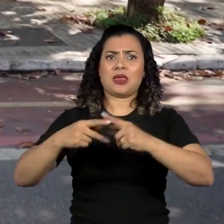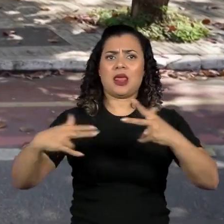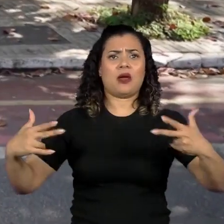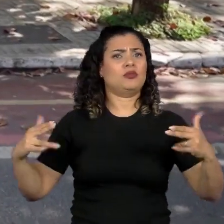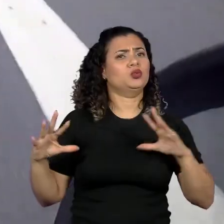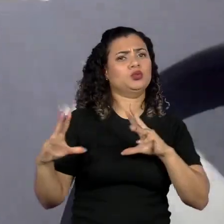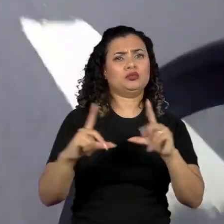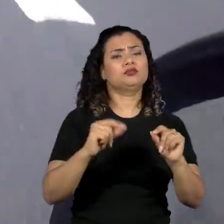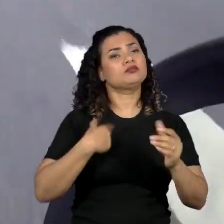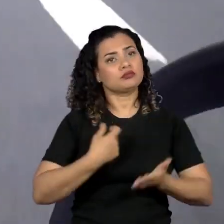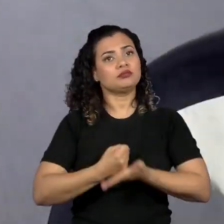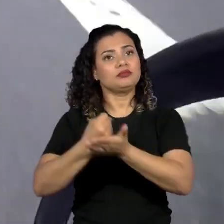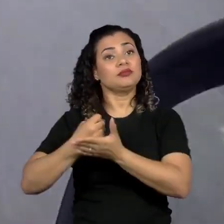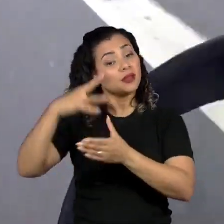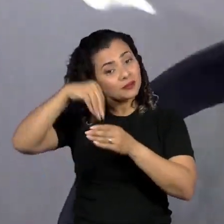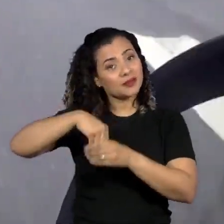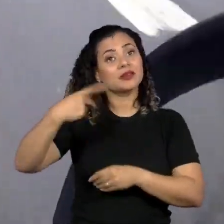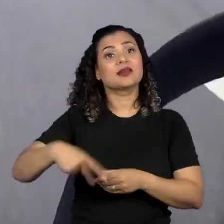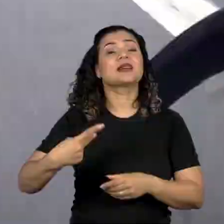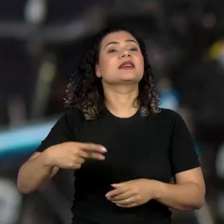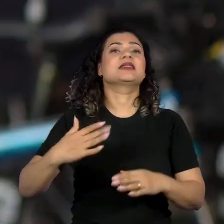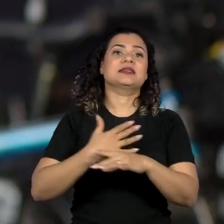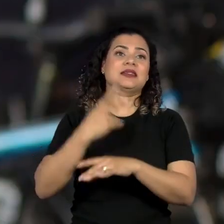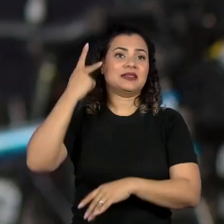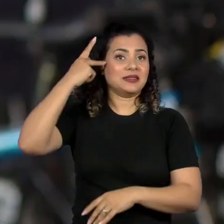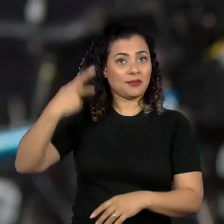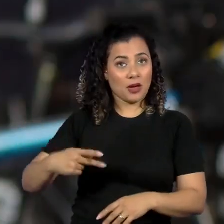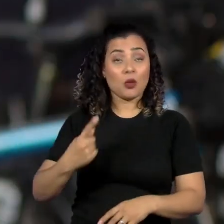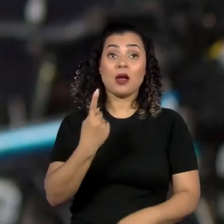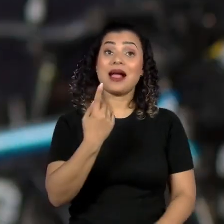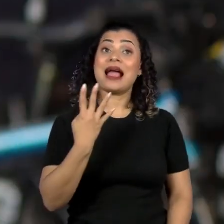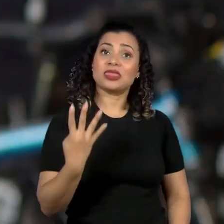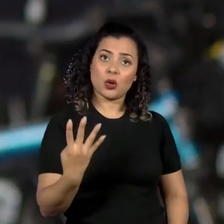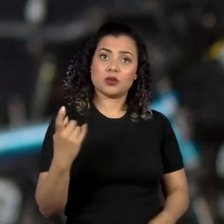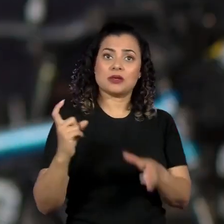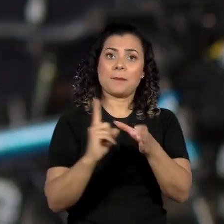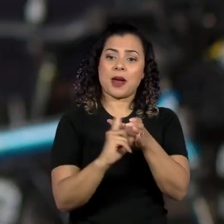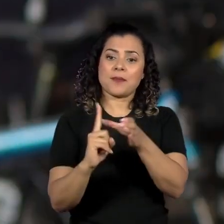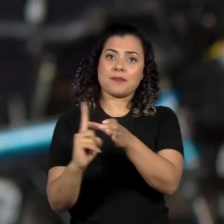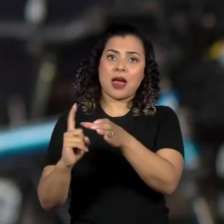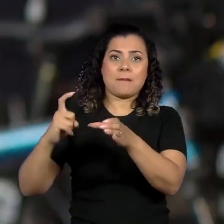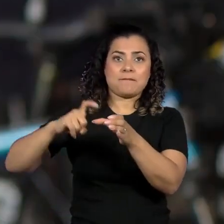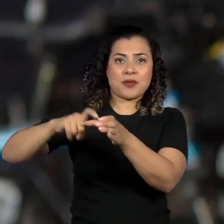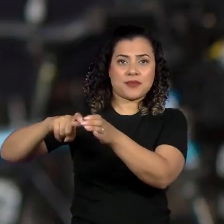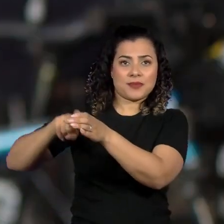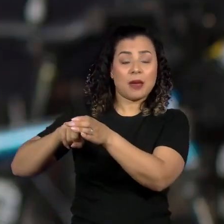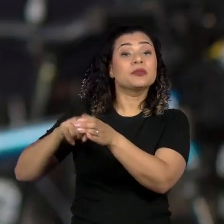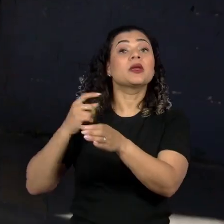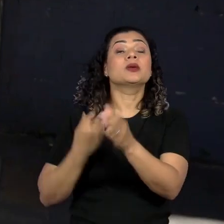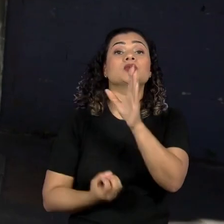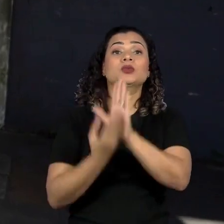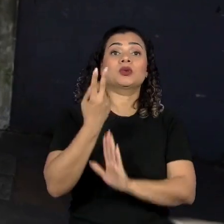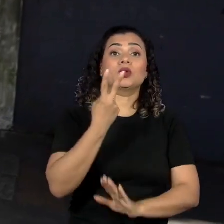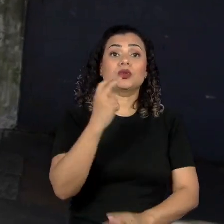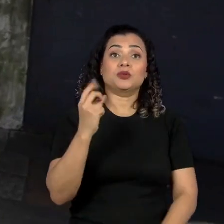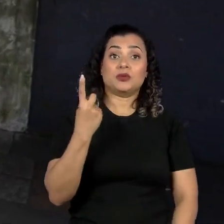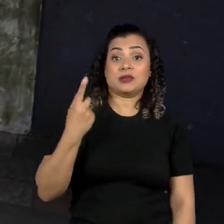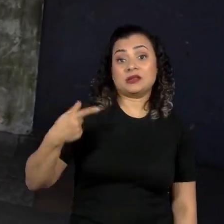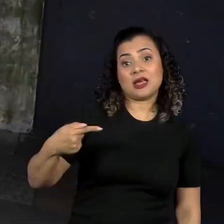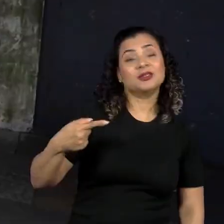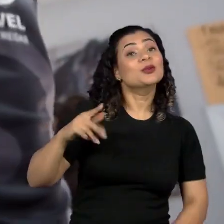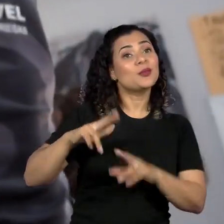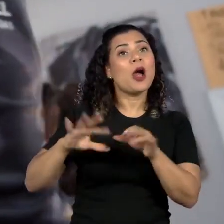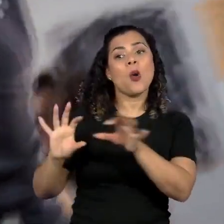de objeto aqui dentro da cidade de São Paulo. São 14 cooperados, surgiu em 2017, através da união